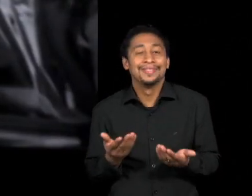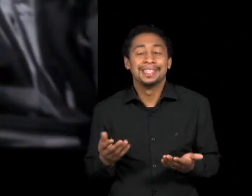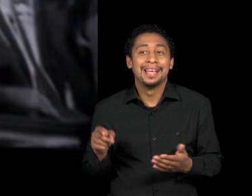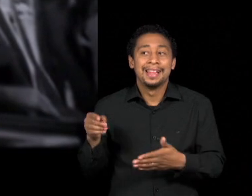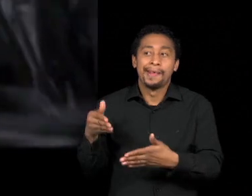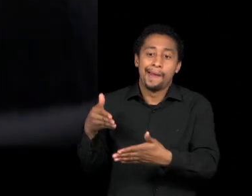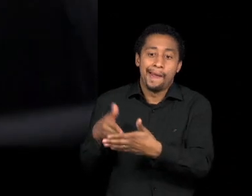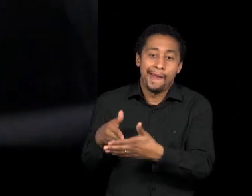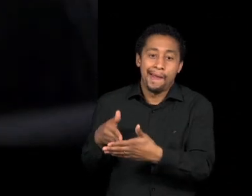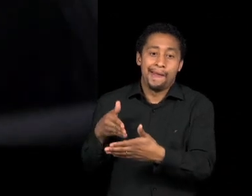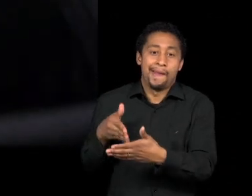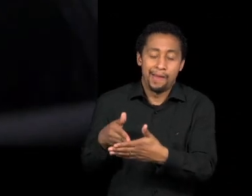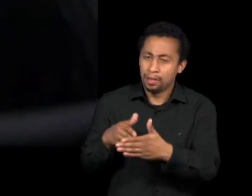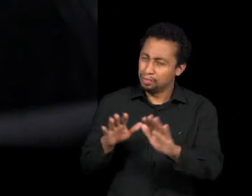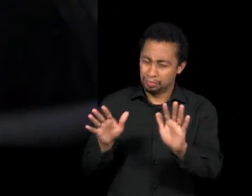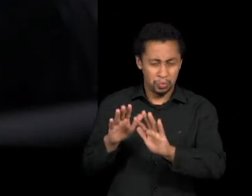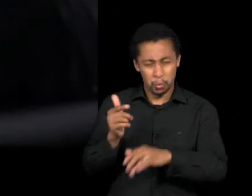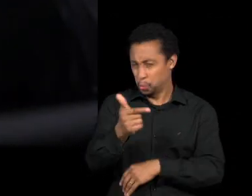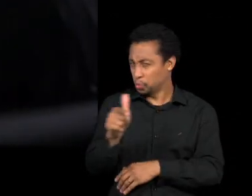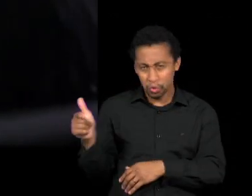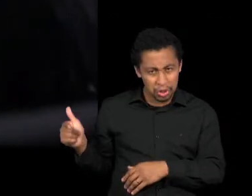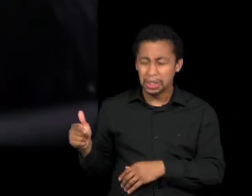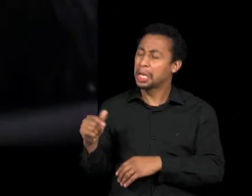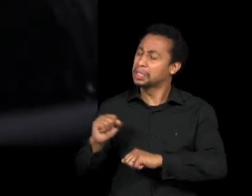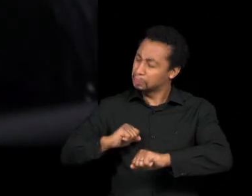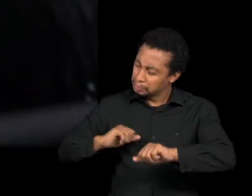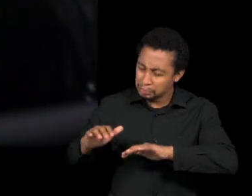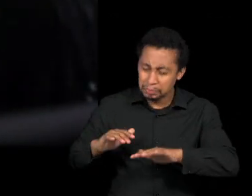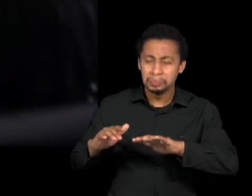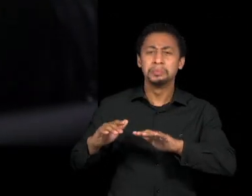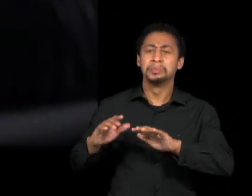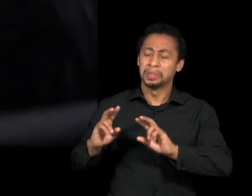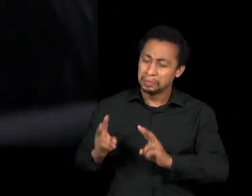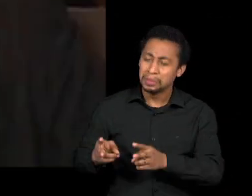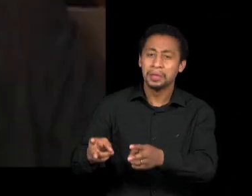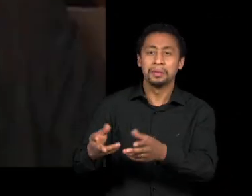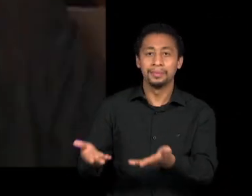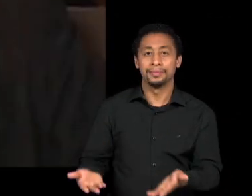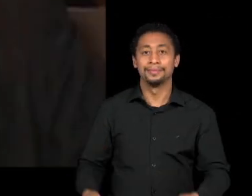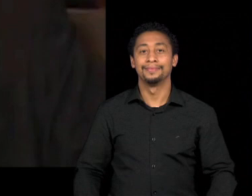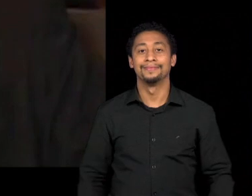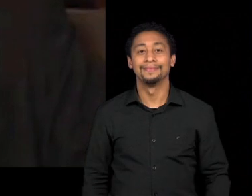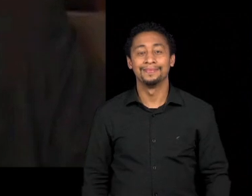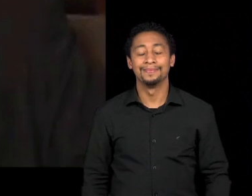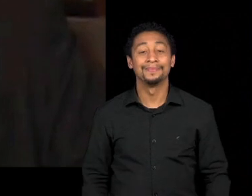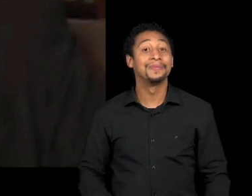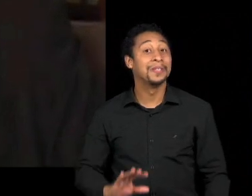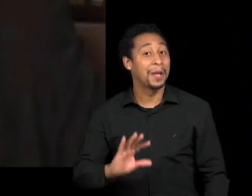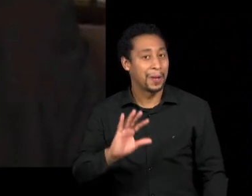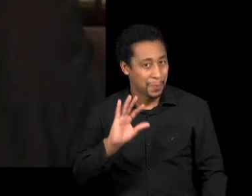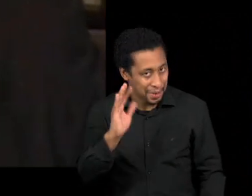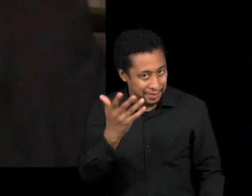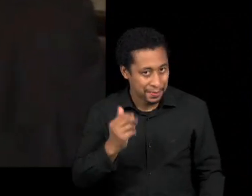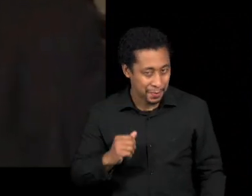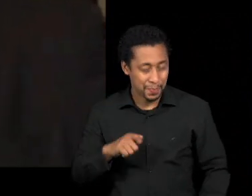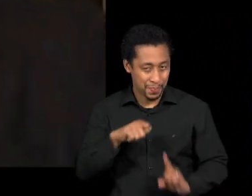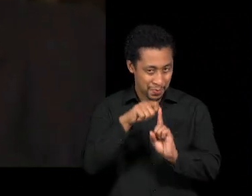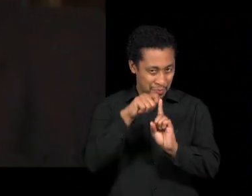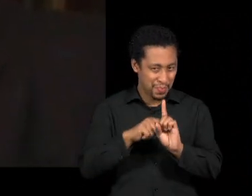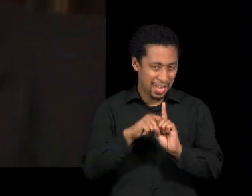o impulso, a criatividade, etc. Quando chegou em julho, o reitor pediu